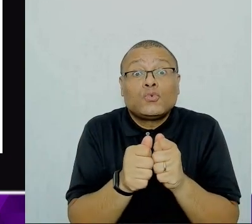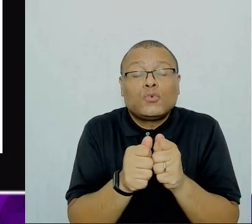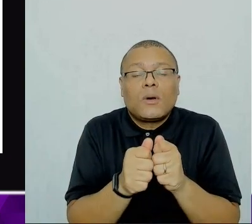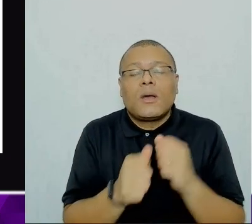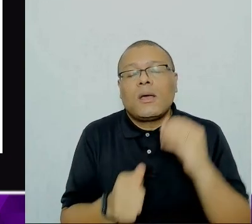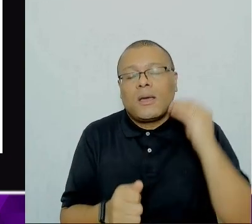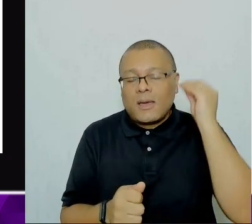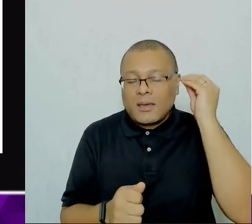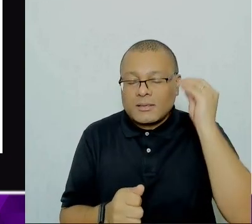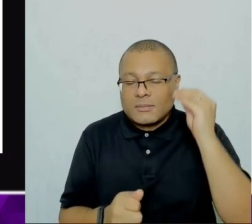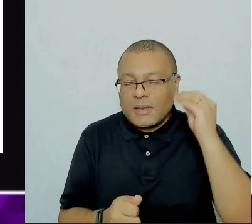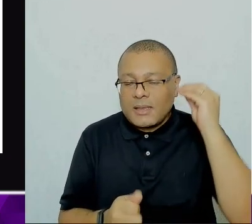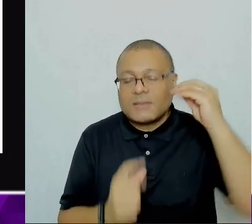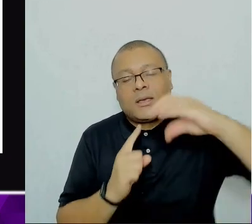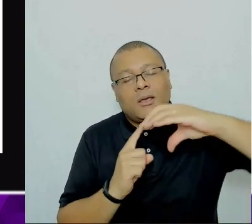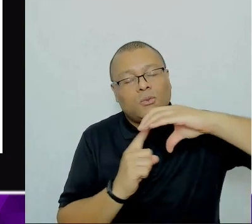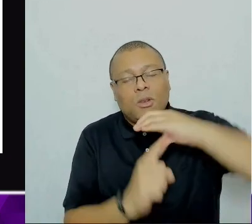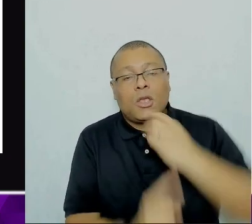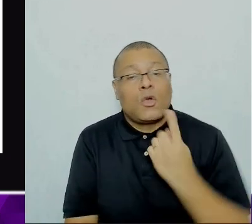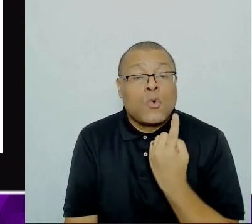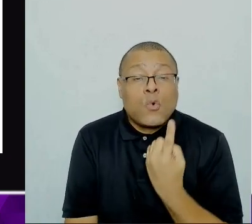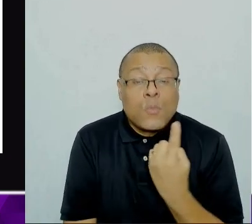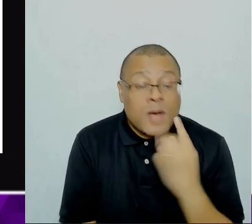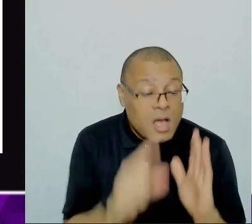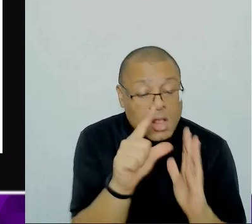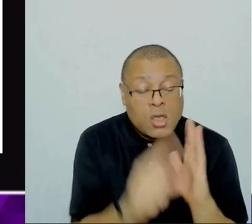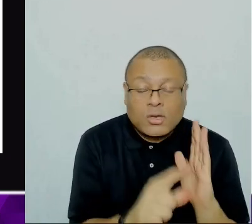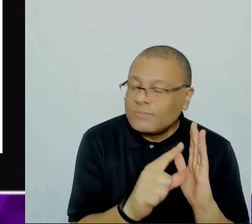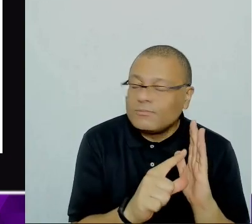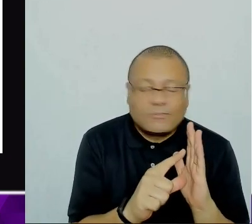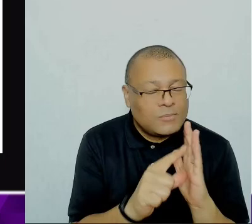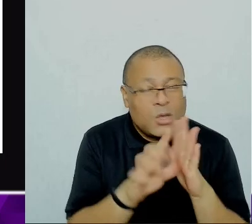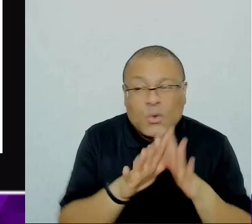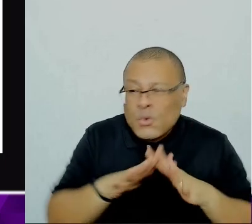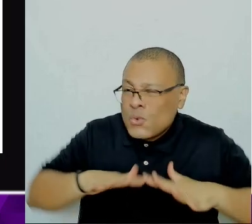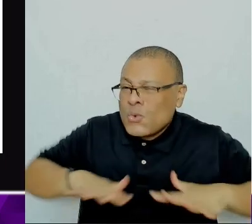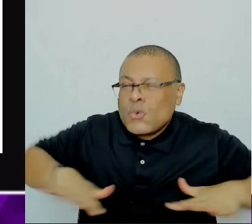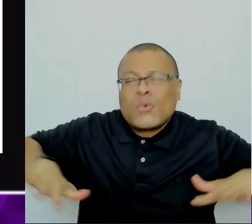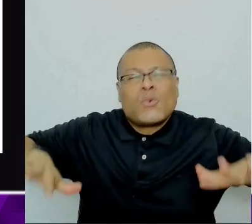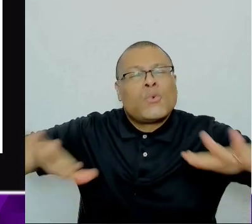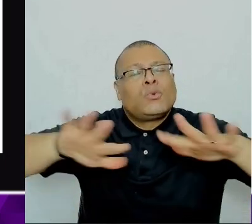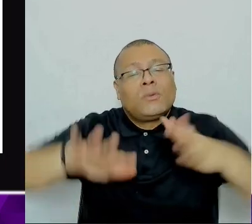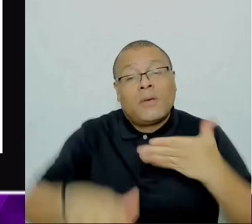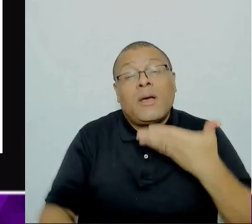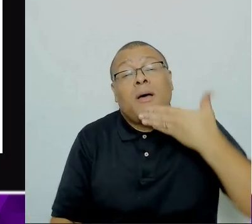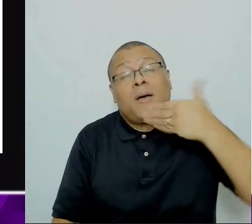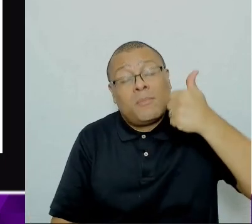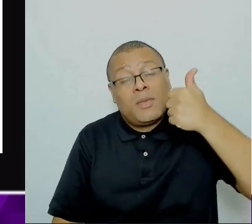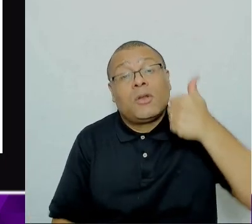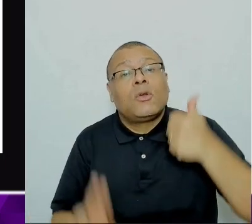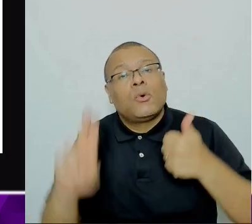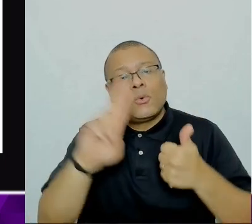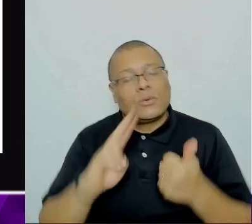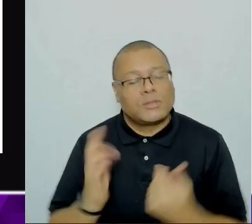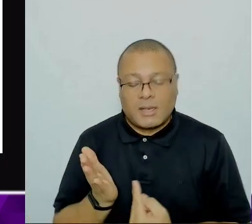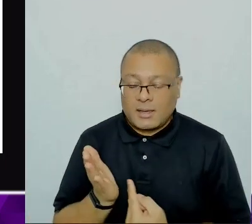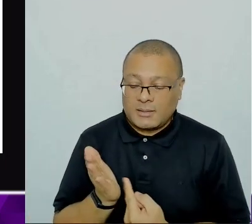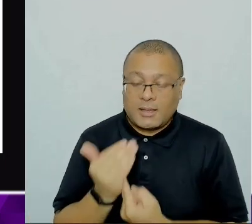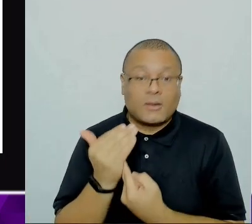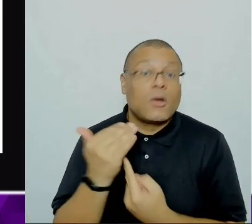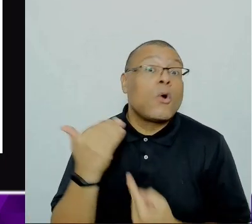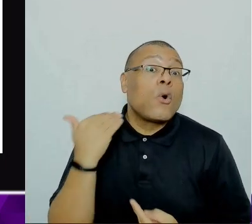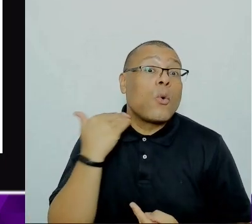cliente, mas não é a experiência do cliente só dentro da loja, mas é como um todo. E nada melhor do que a gente utilizar o Open Everything.